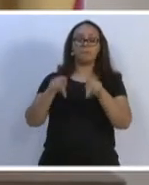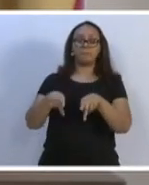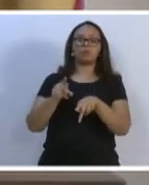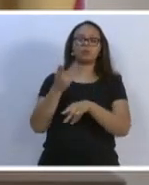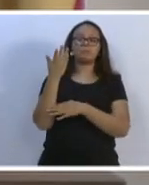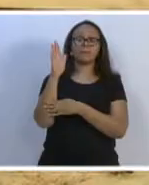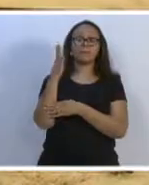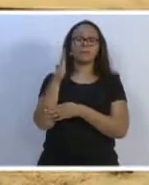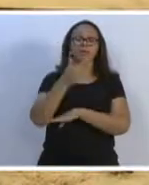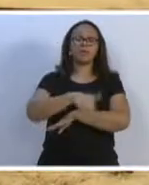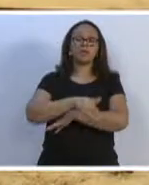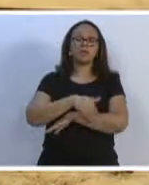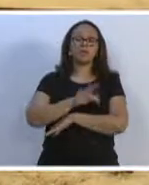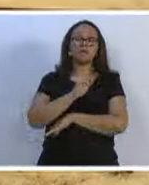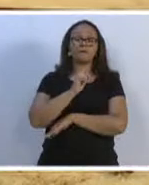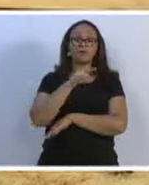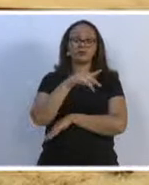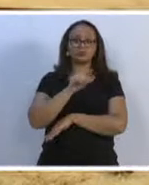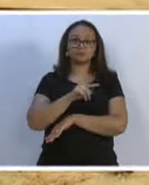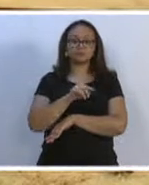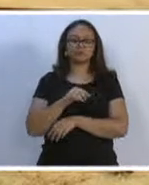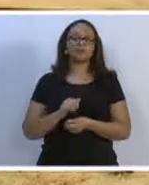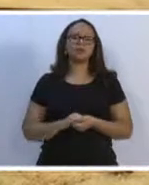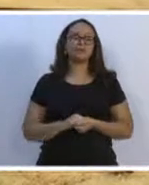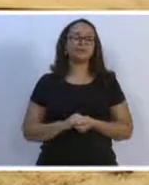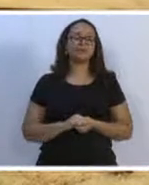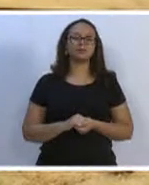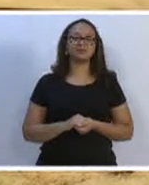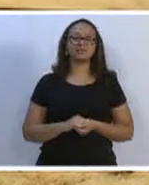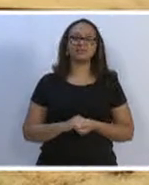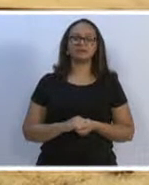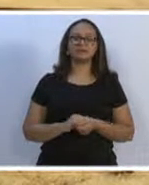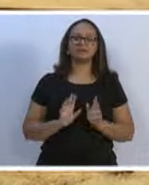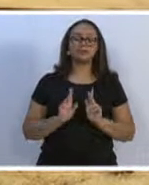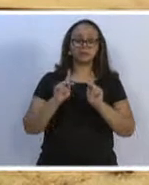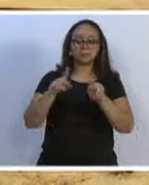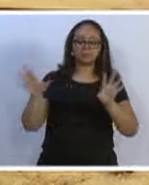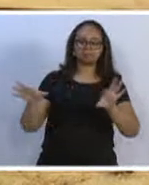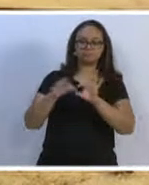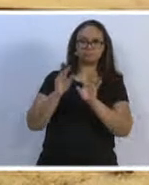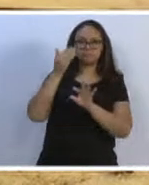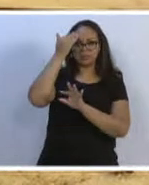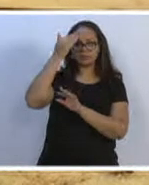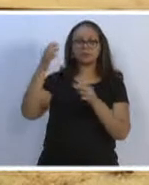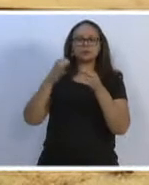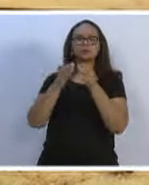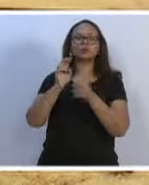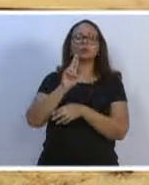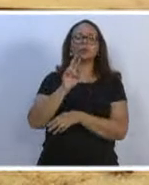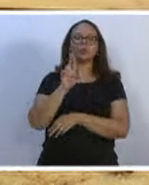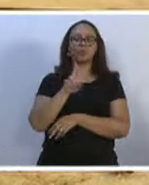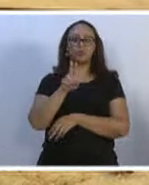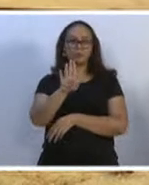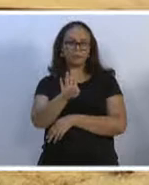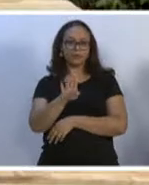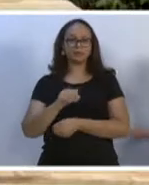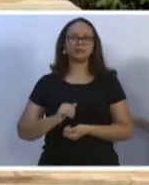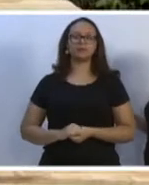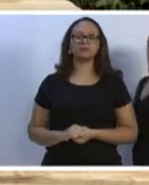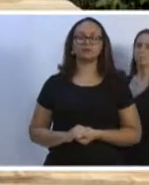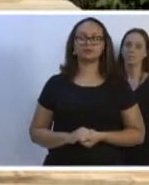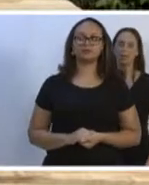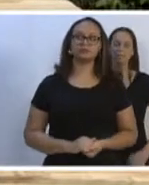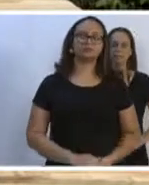Franz Miller, lá próximo ao ponto final de ônibus, no Ribeirão Guibim, onde agradecemos aí a equipe da URB, engenheiro Maioc, Procópio, Secretaria de Conservação